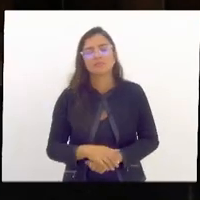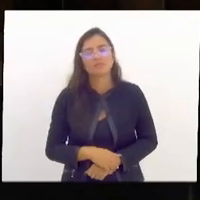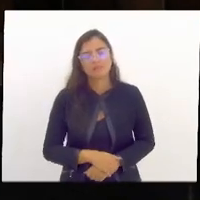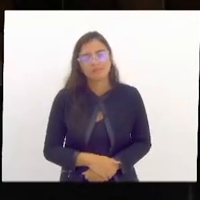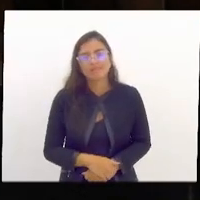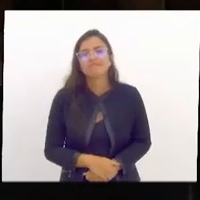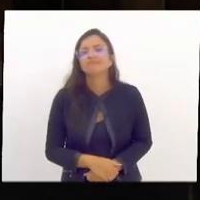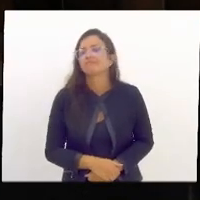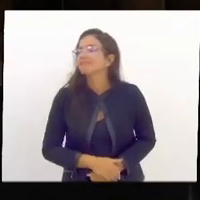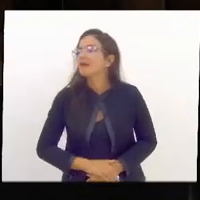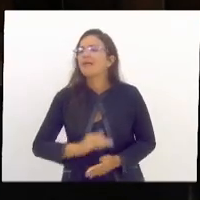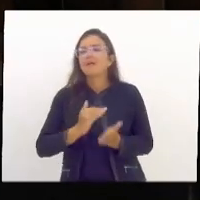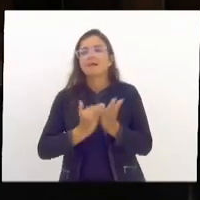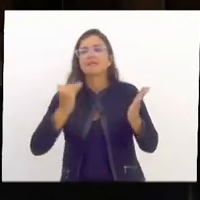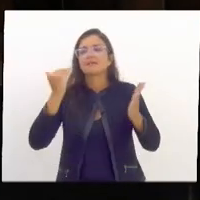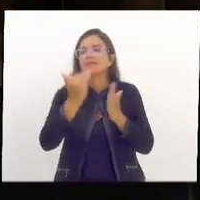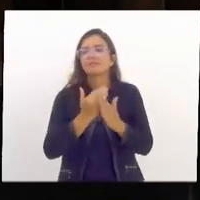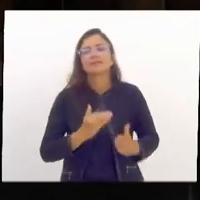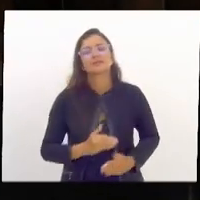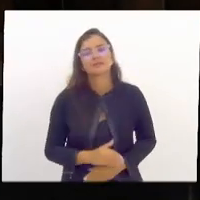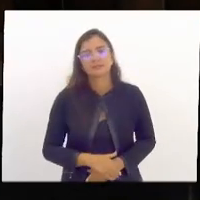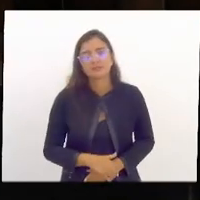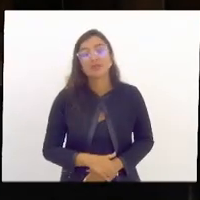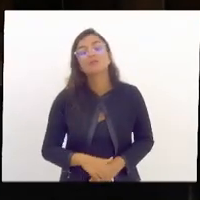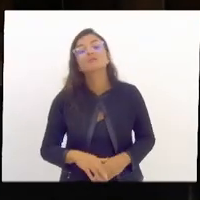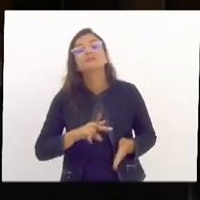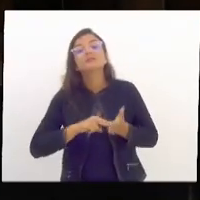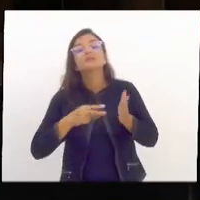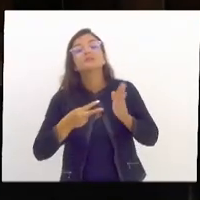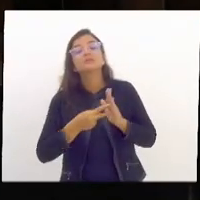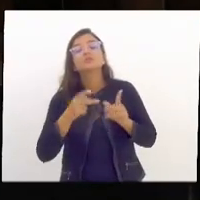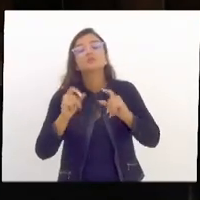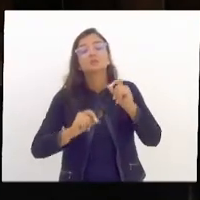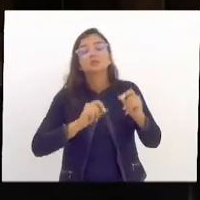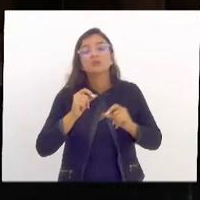valor do subsídio parlamentar, ou seja,